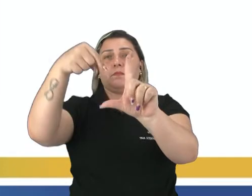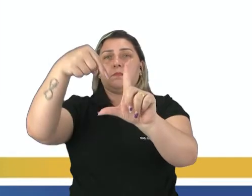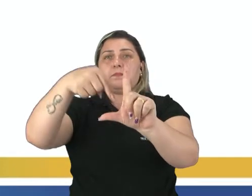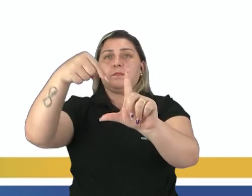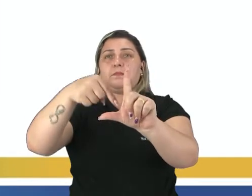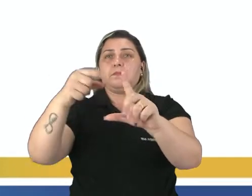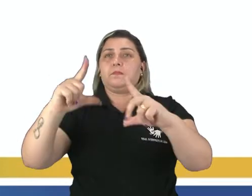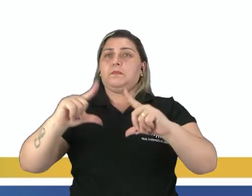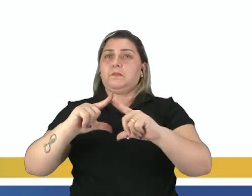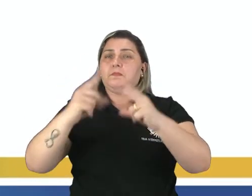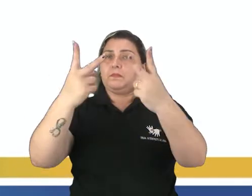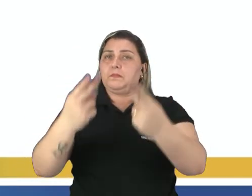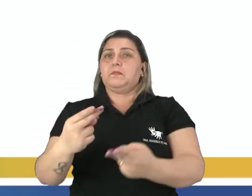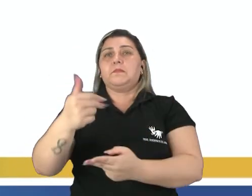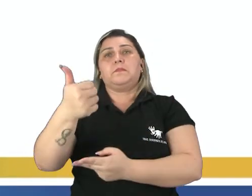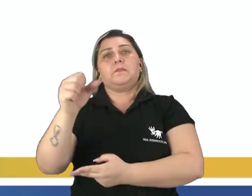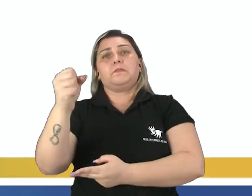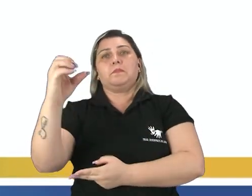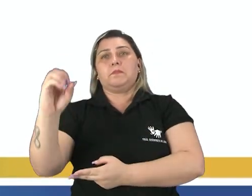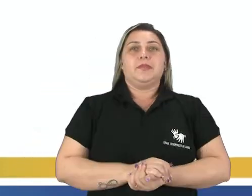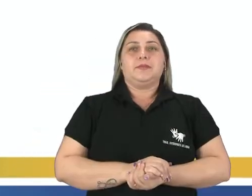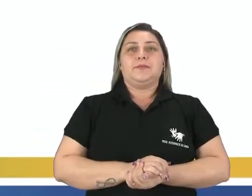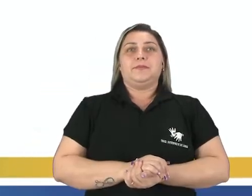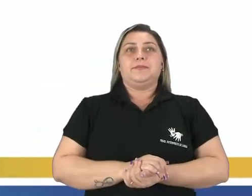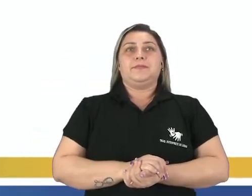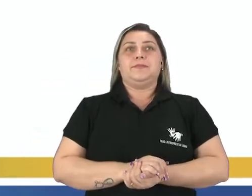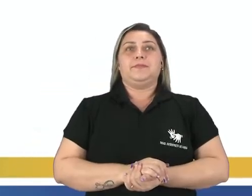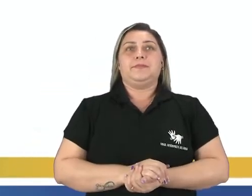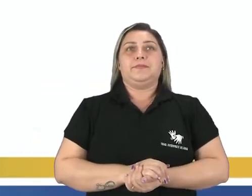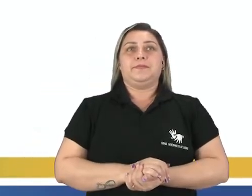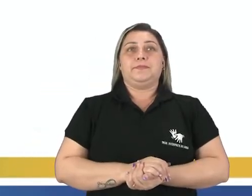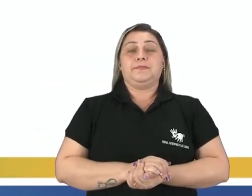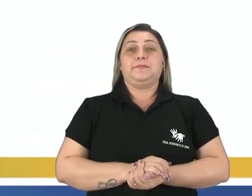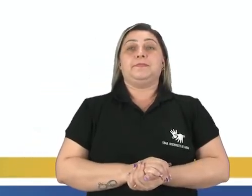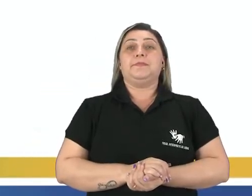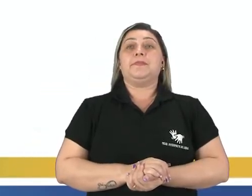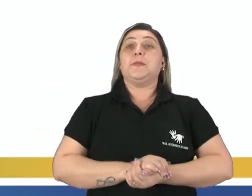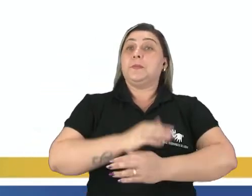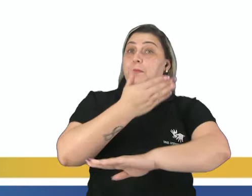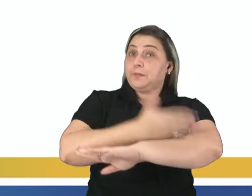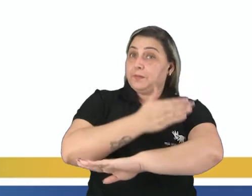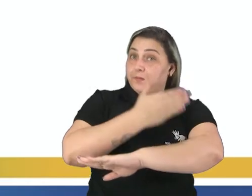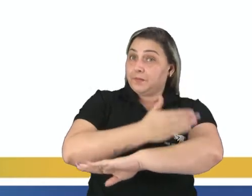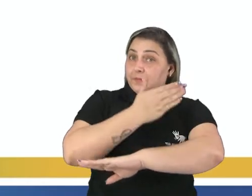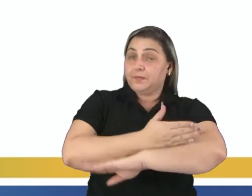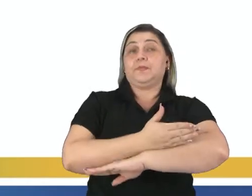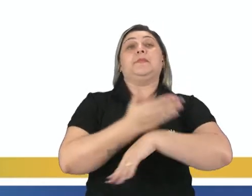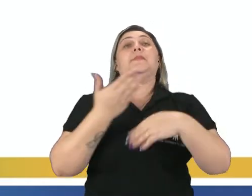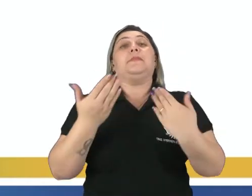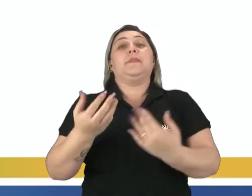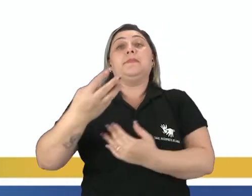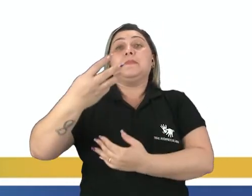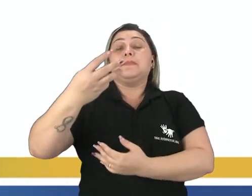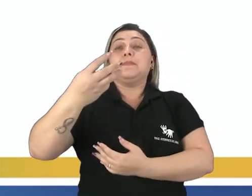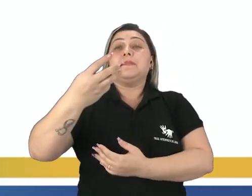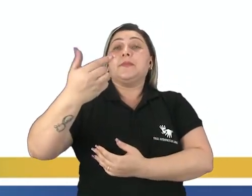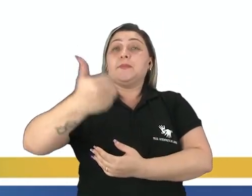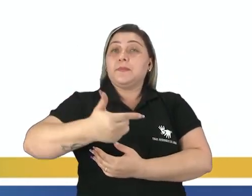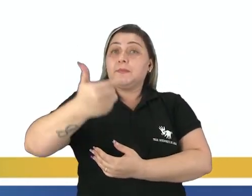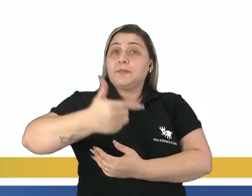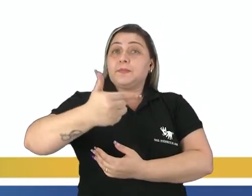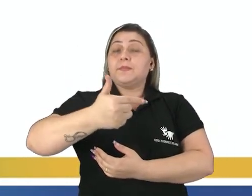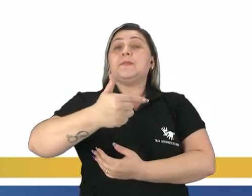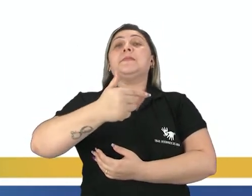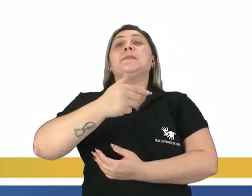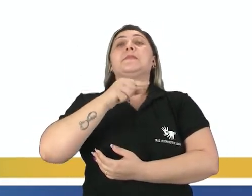de um triângulo é igual a 180 graus. Ainda no praticando, vamos então para a nossa